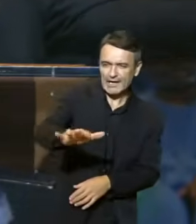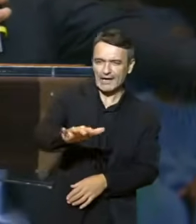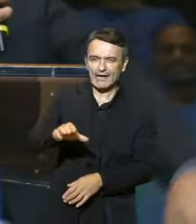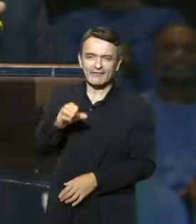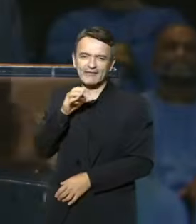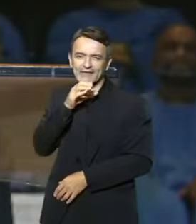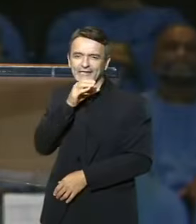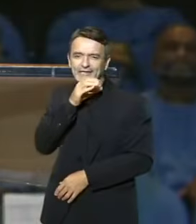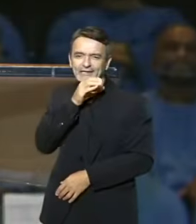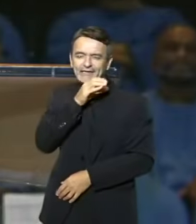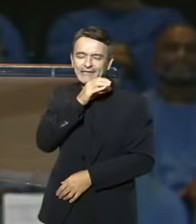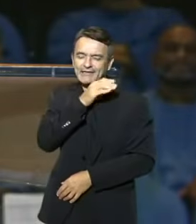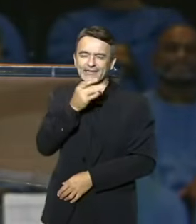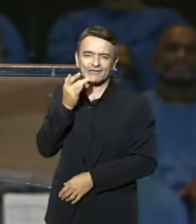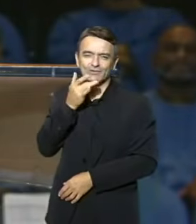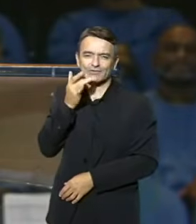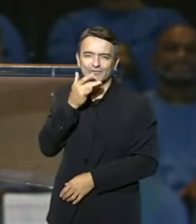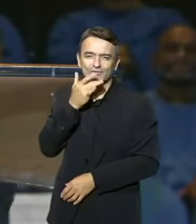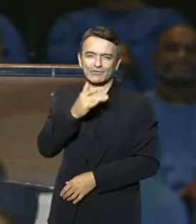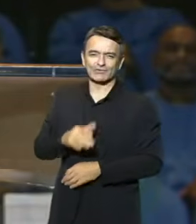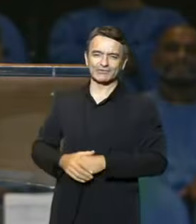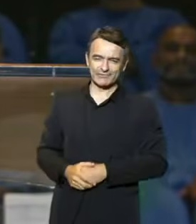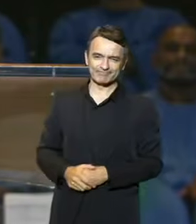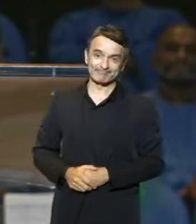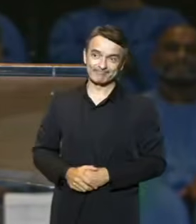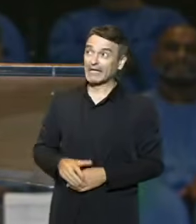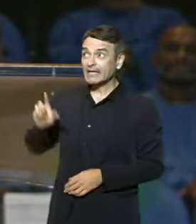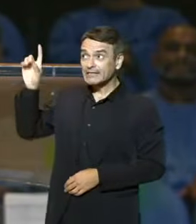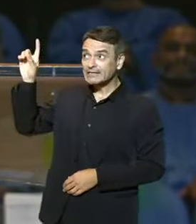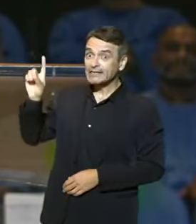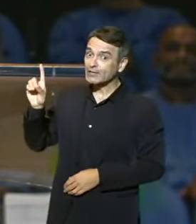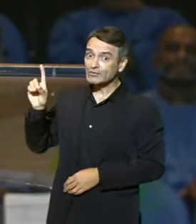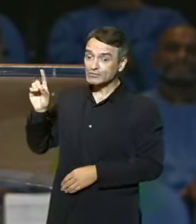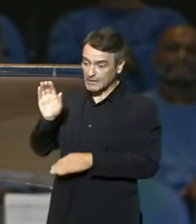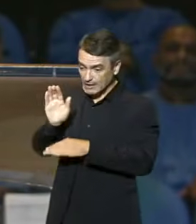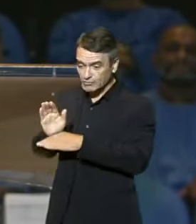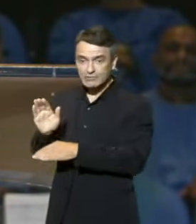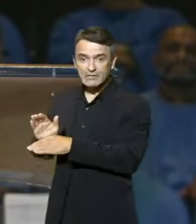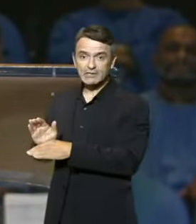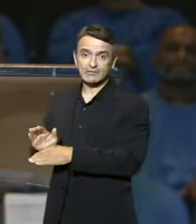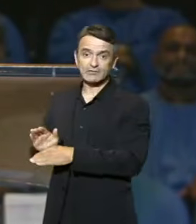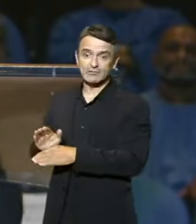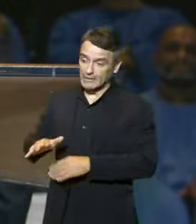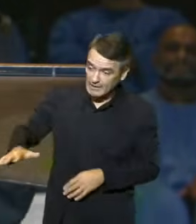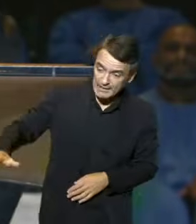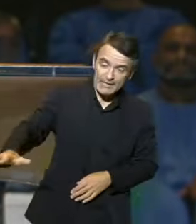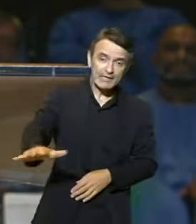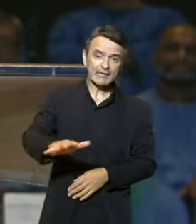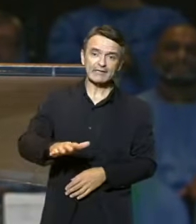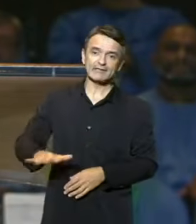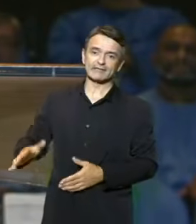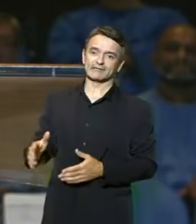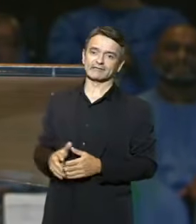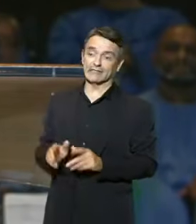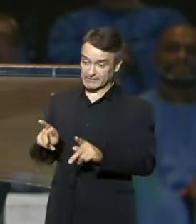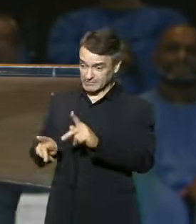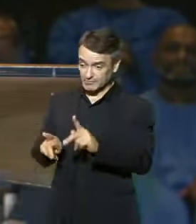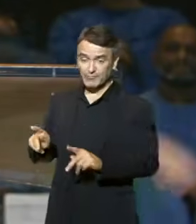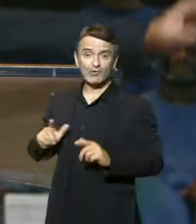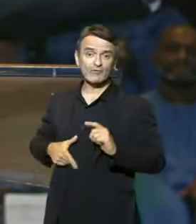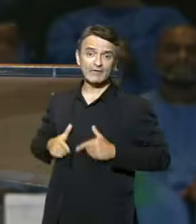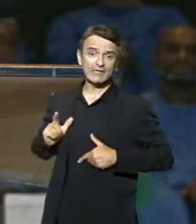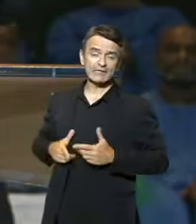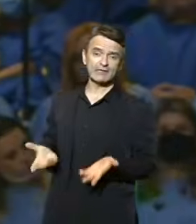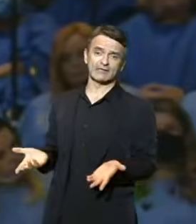calor necessário para eles poderem dormir. Deus estava no meio deles. Eles tinham